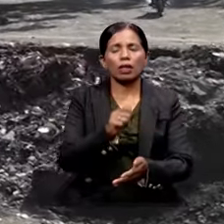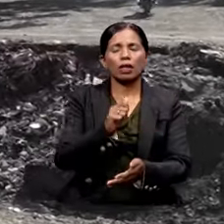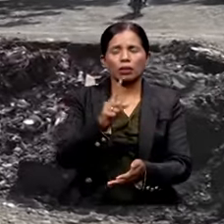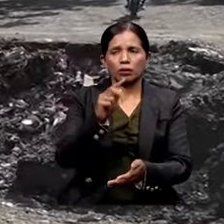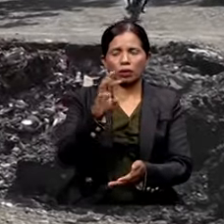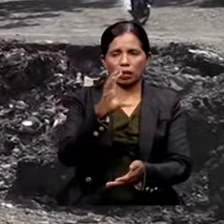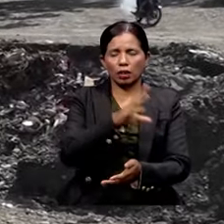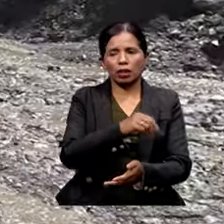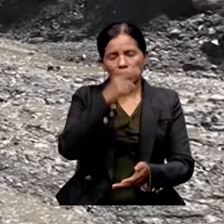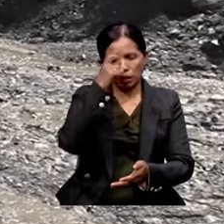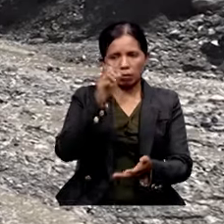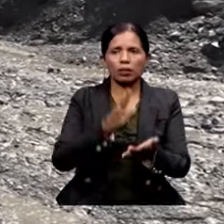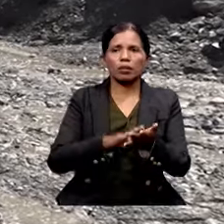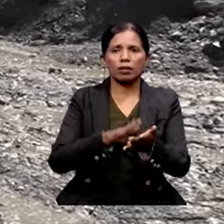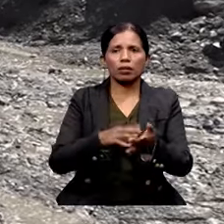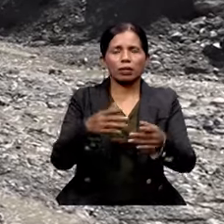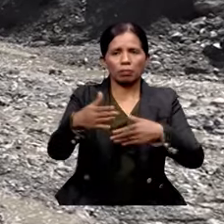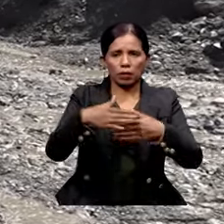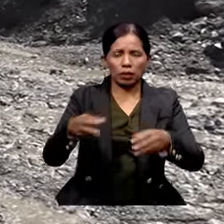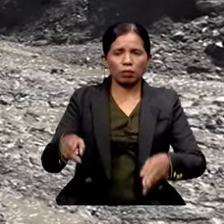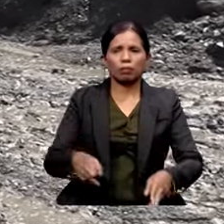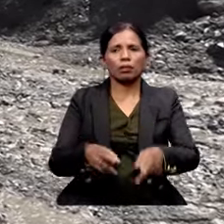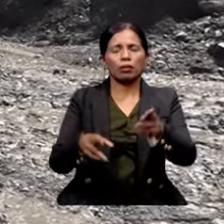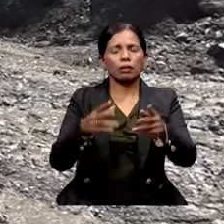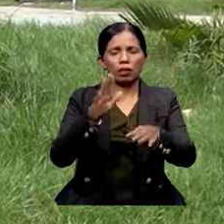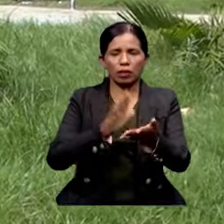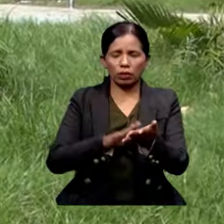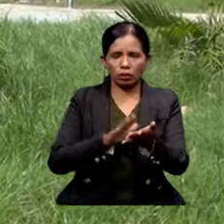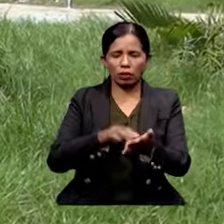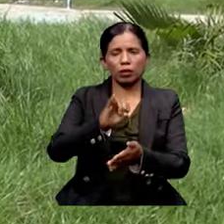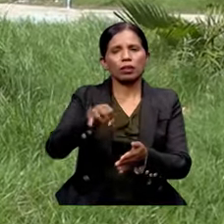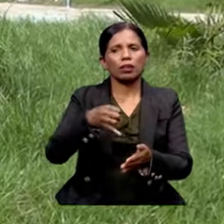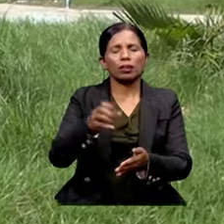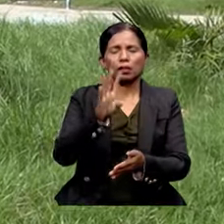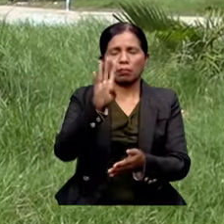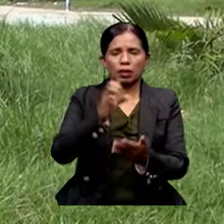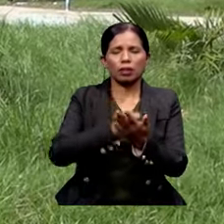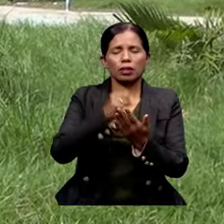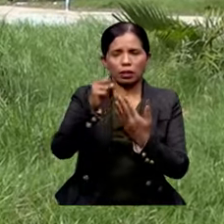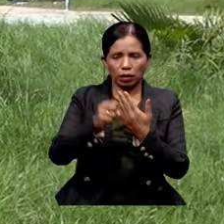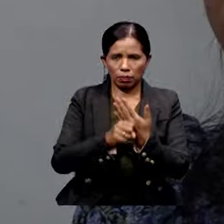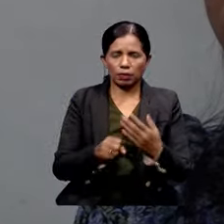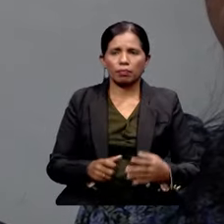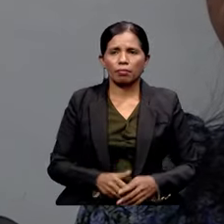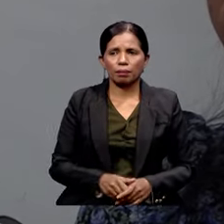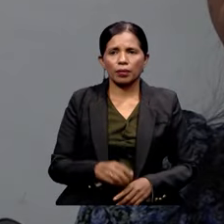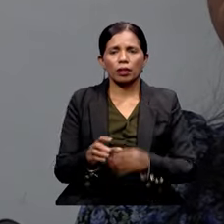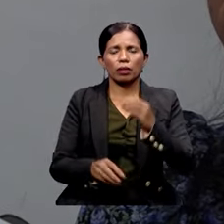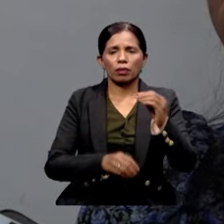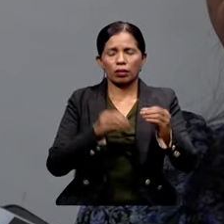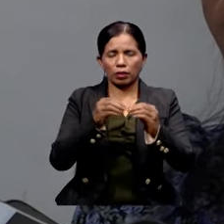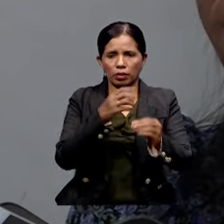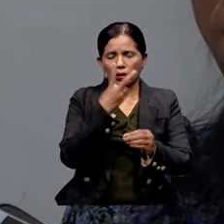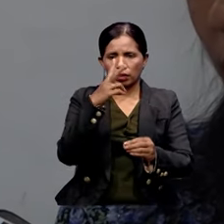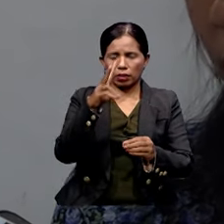Laran, tamba eskola ne iha keras motaninin no eskola sekundari zeral 4 de setembro na met Dili. Relaciona ho situasaun